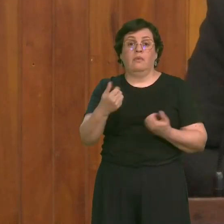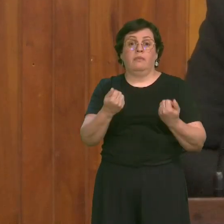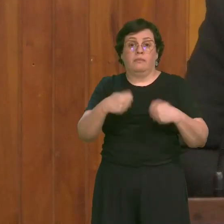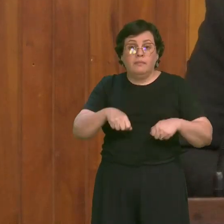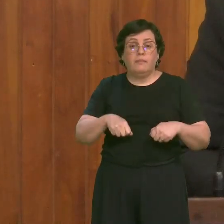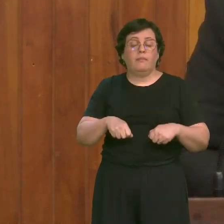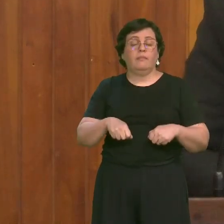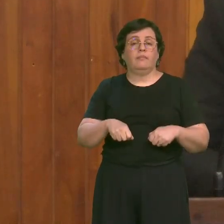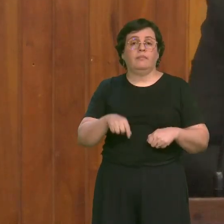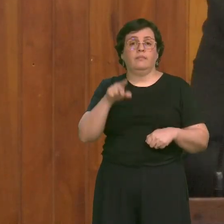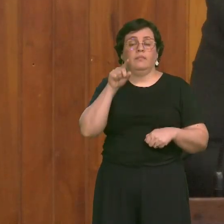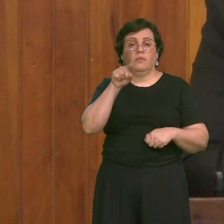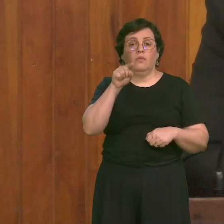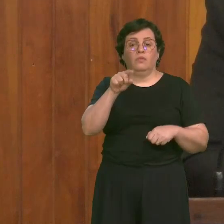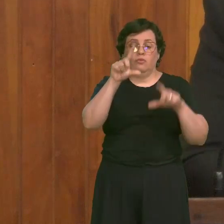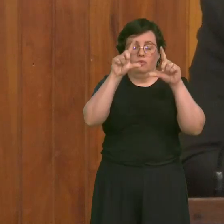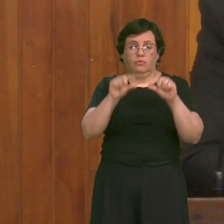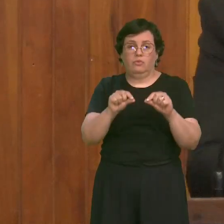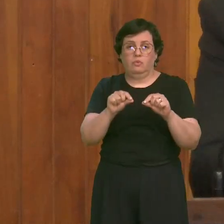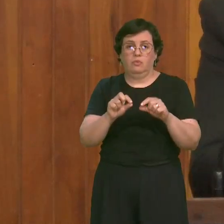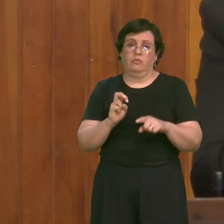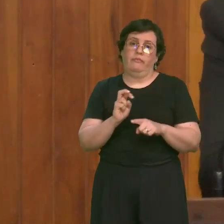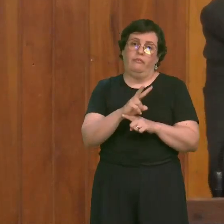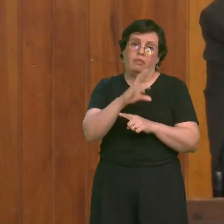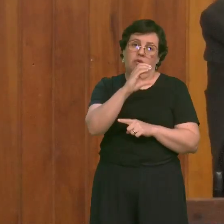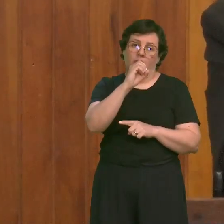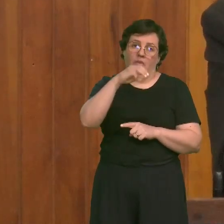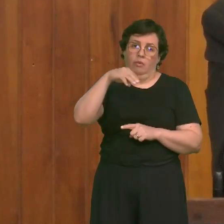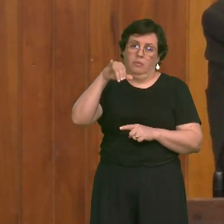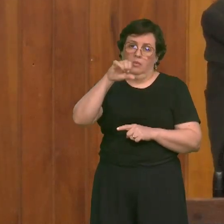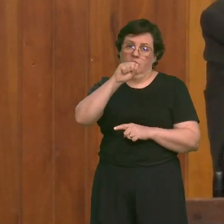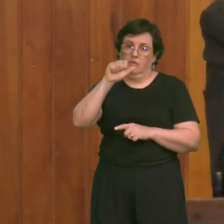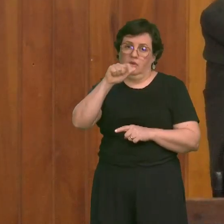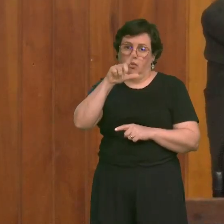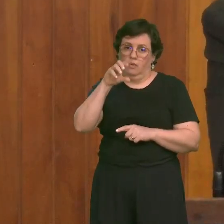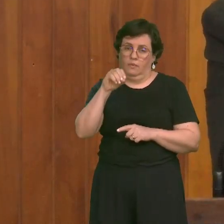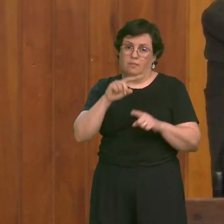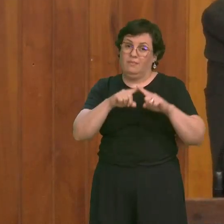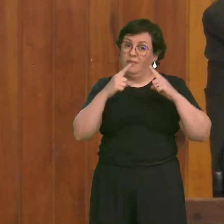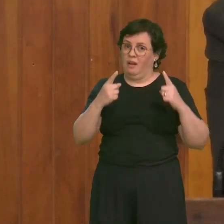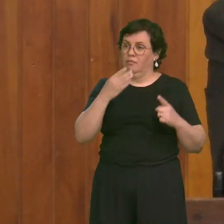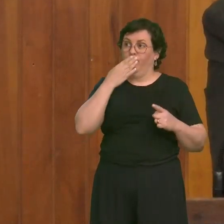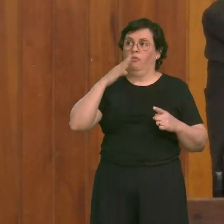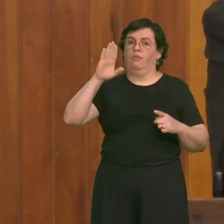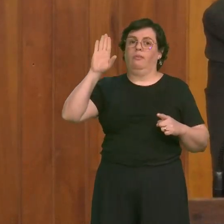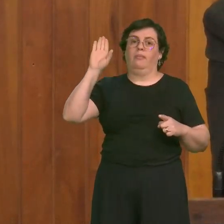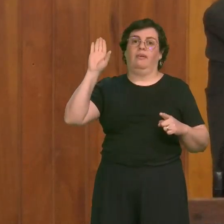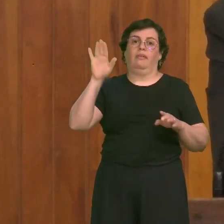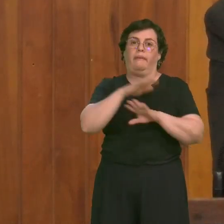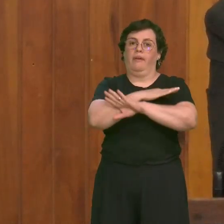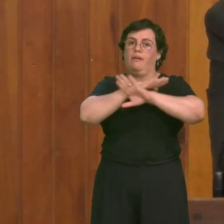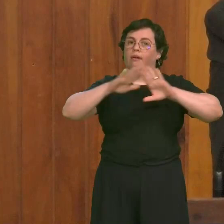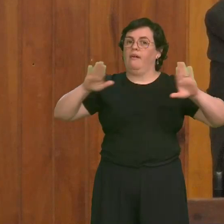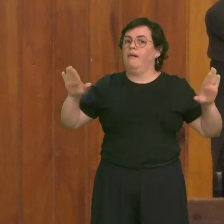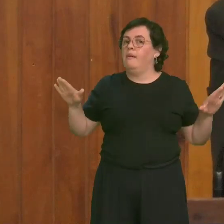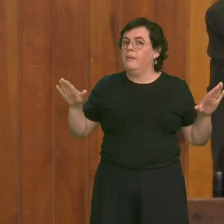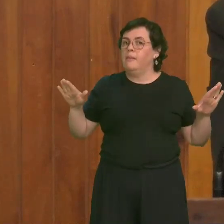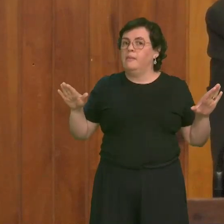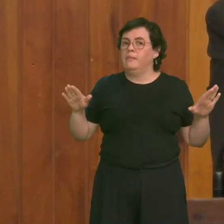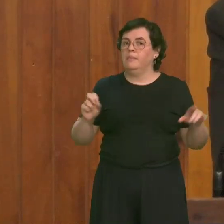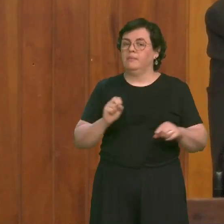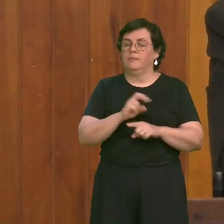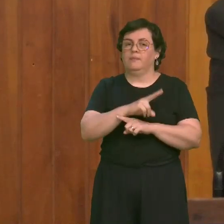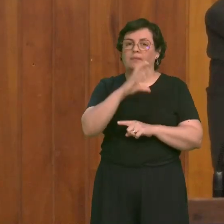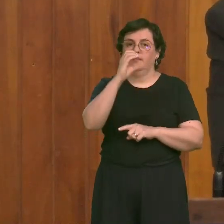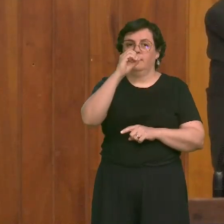diminui cargo comissionário e não aumenta a cargo condicionado e pior prometeu que ia acabar com o cara comissionado desnecessário